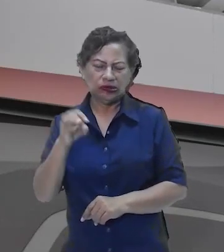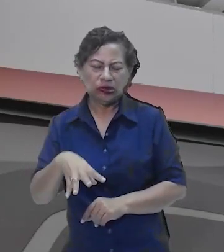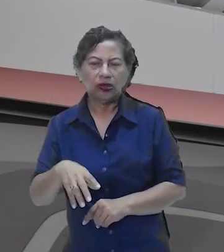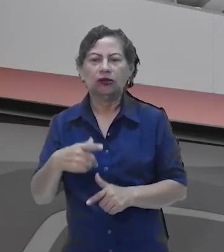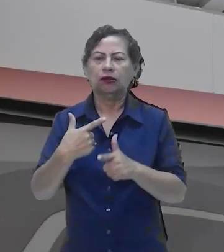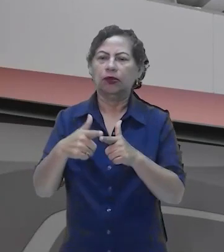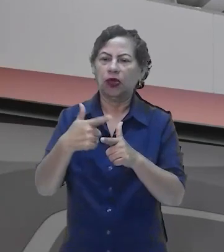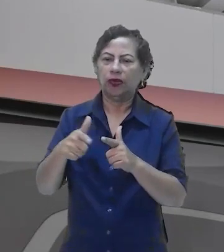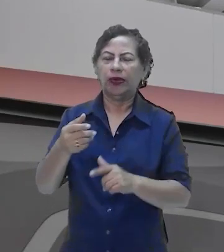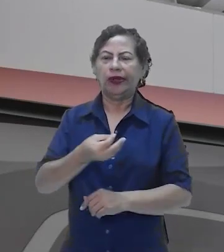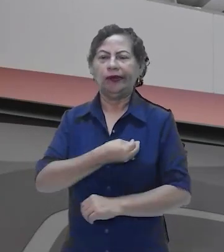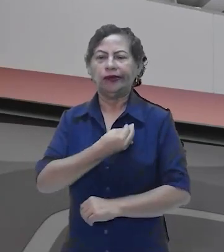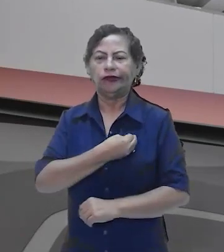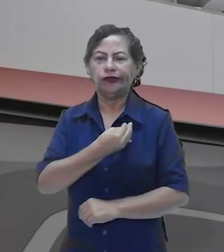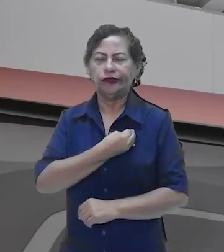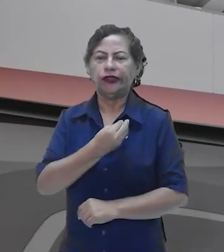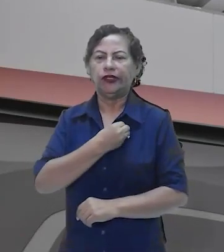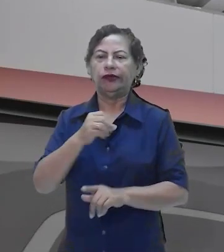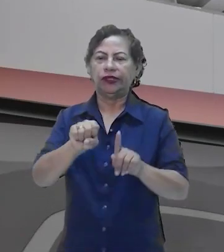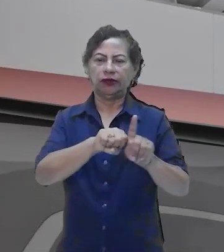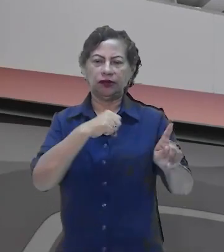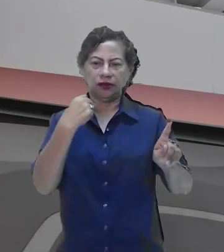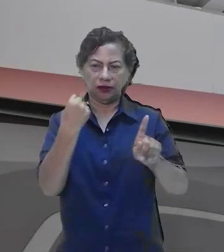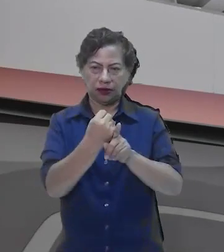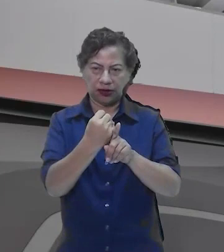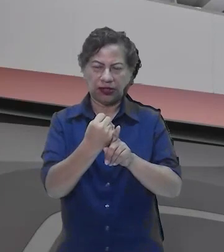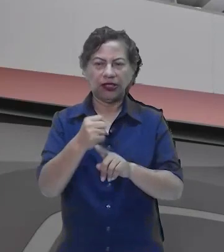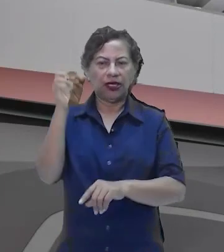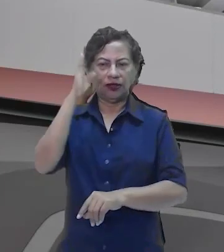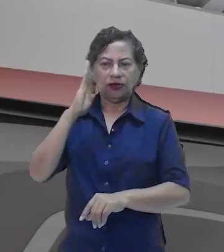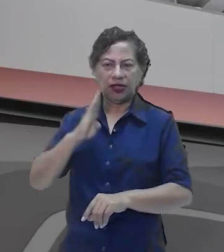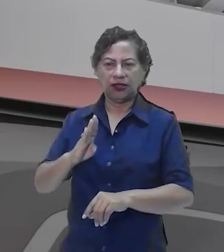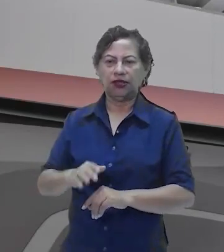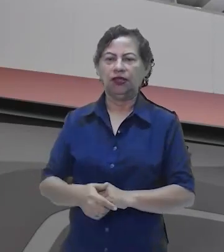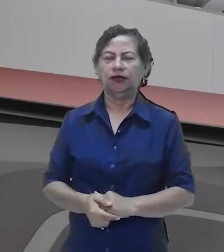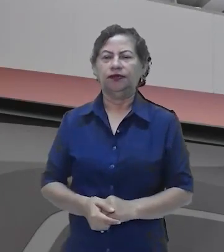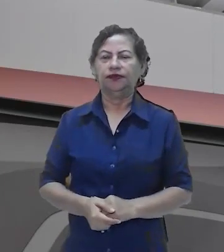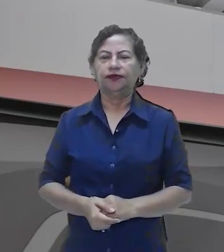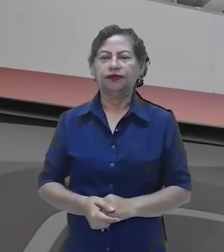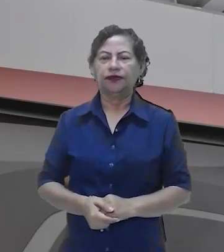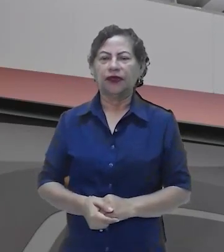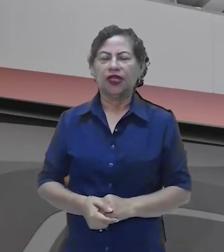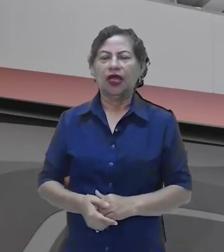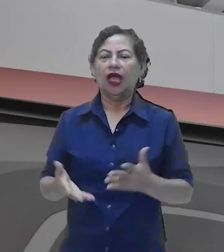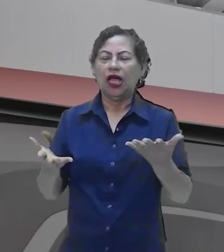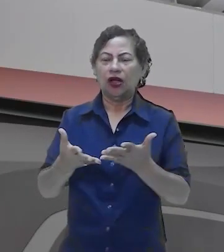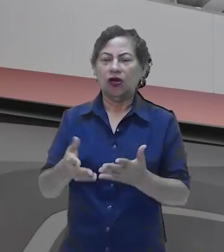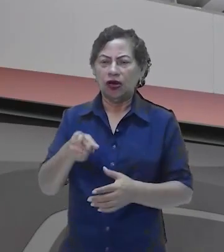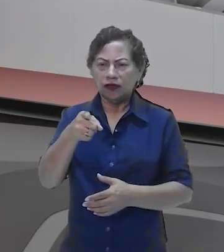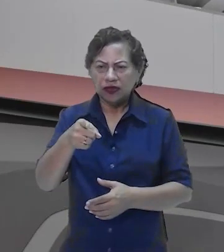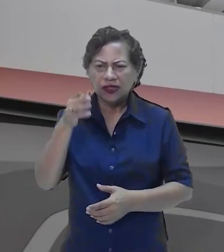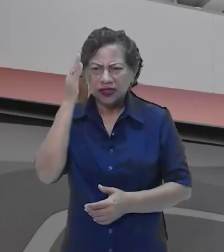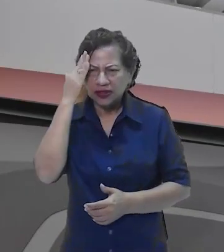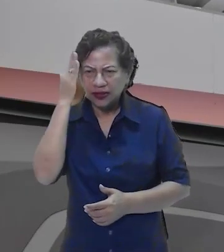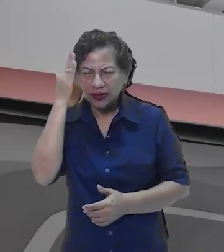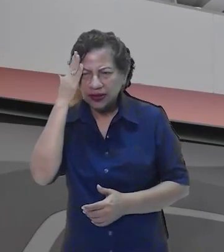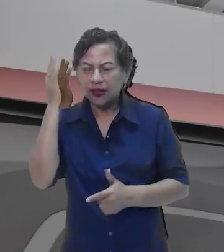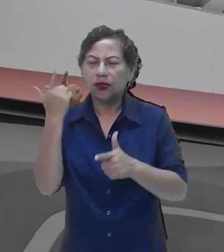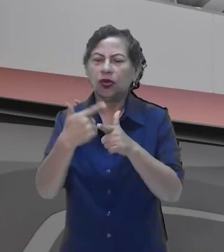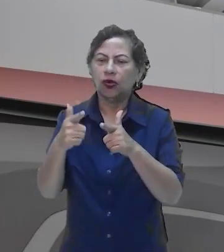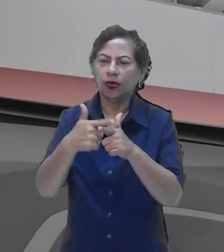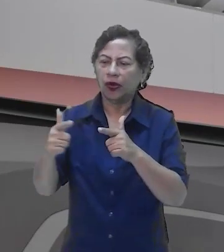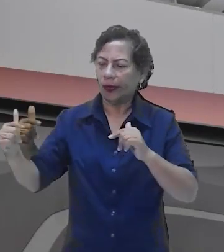problema vivenciado pela nossa sociedade, certo? E agora, visto quais são esses problemas, nós vamos